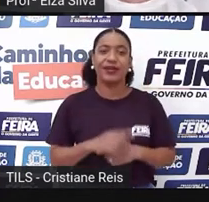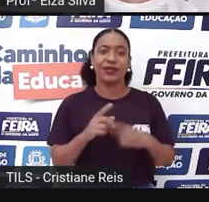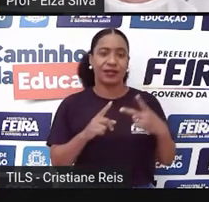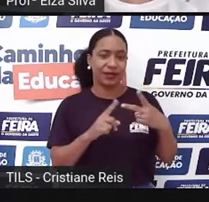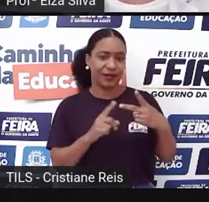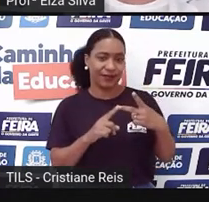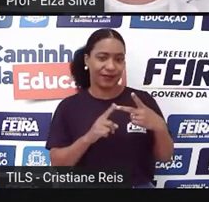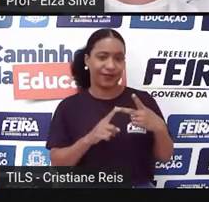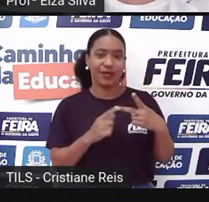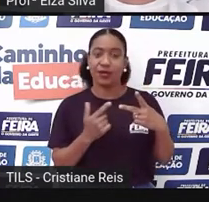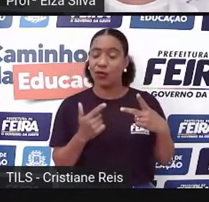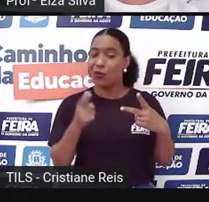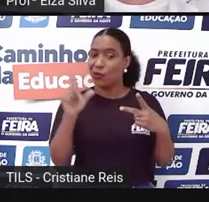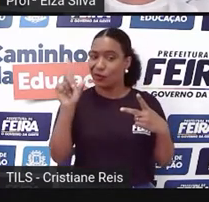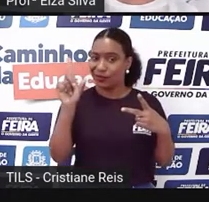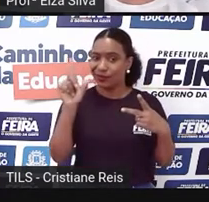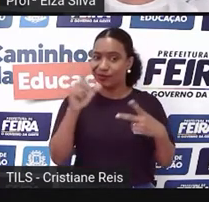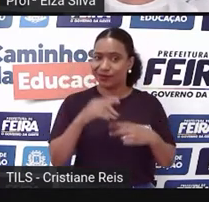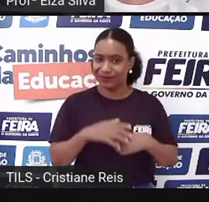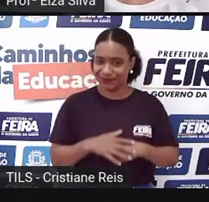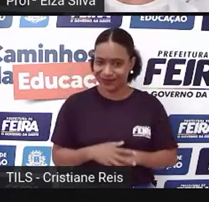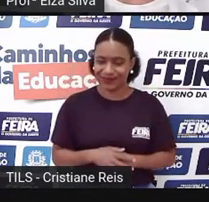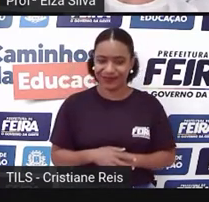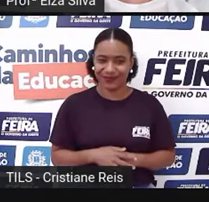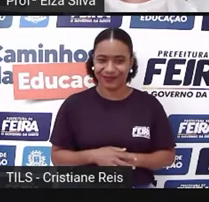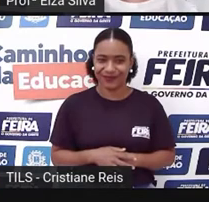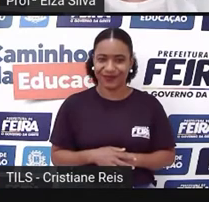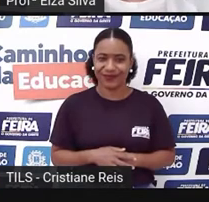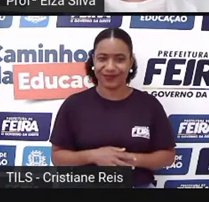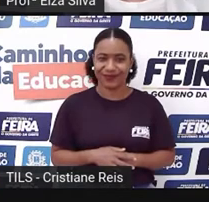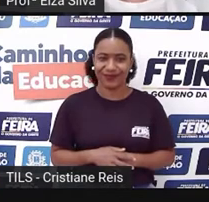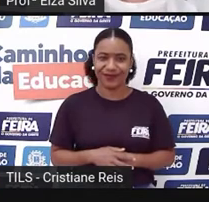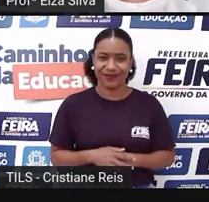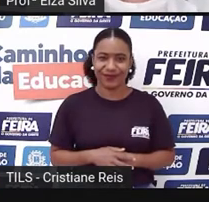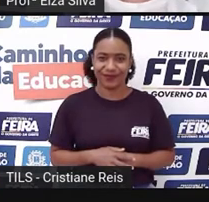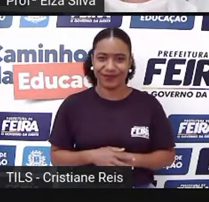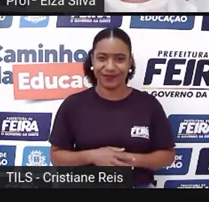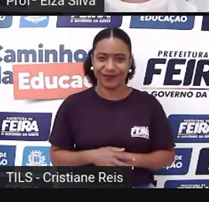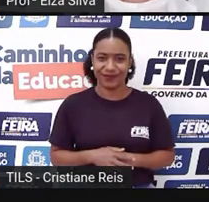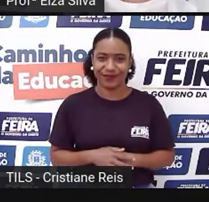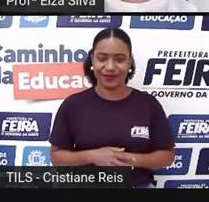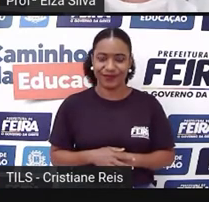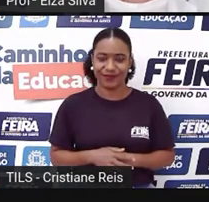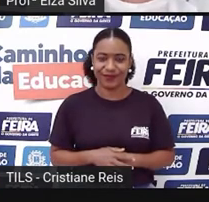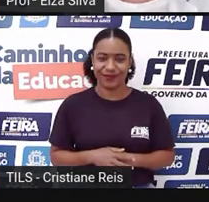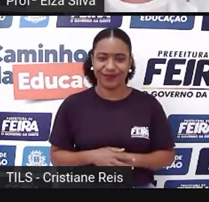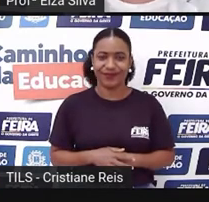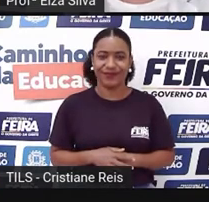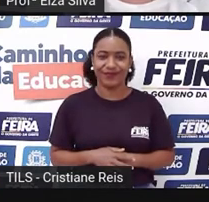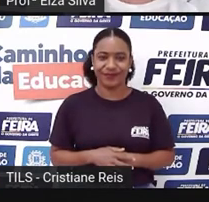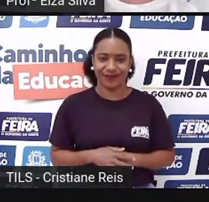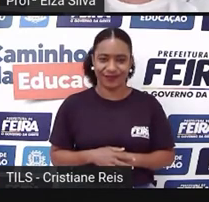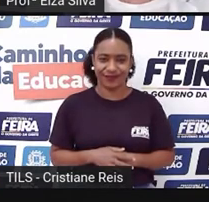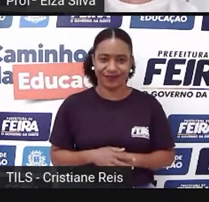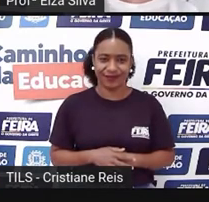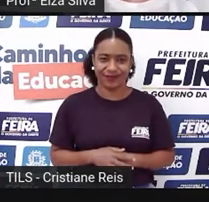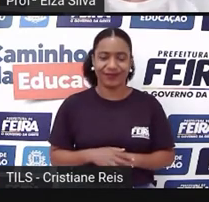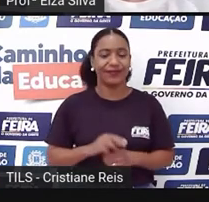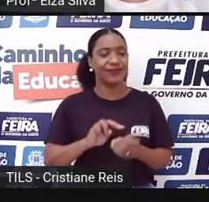utilizaram essa estrutura. I love to. I love to read and I love to drink